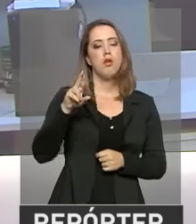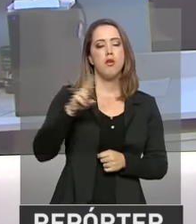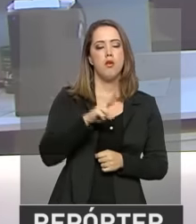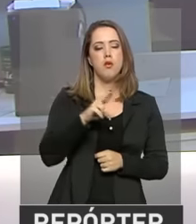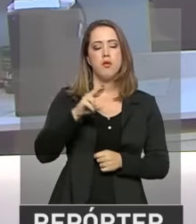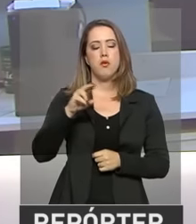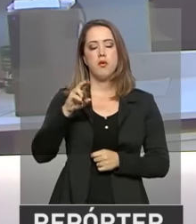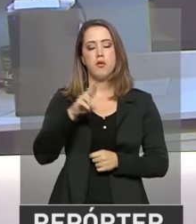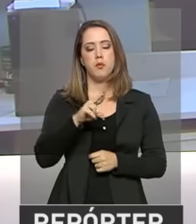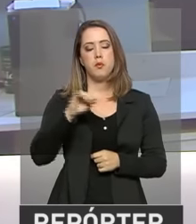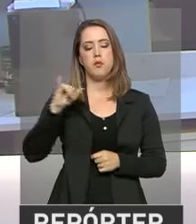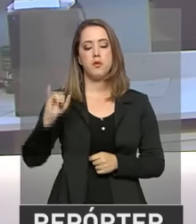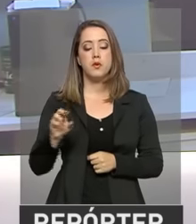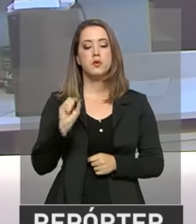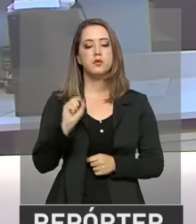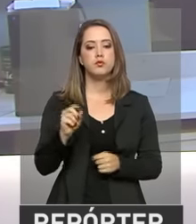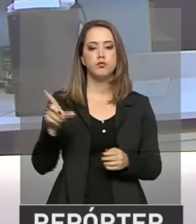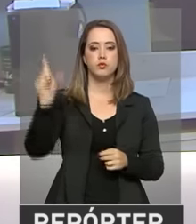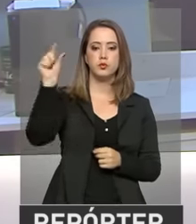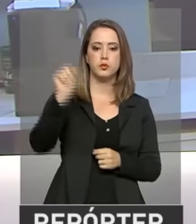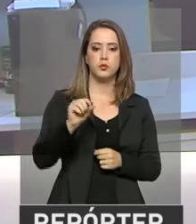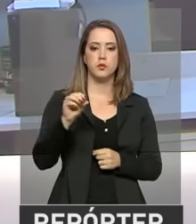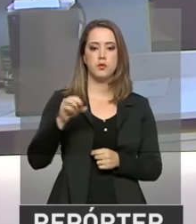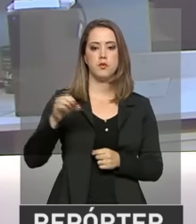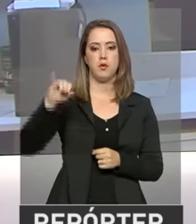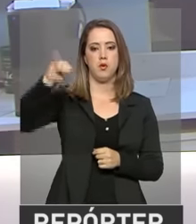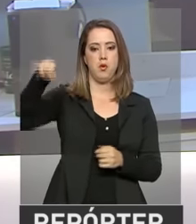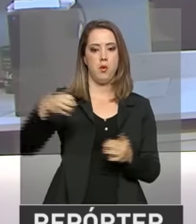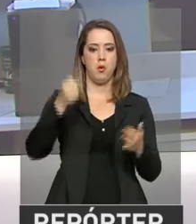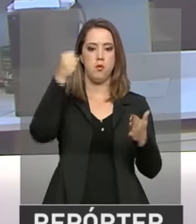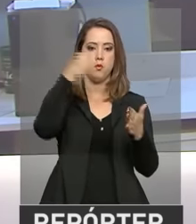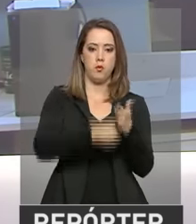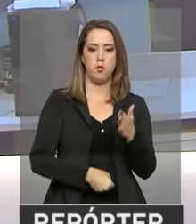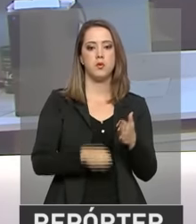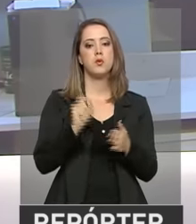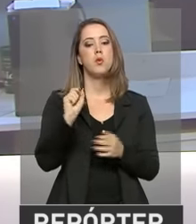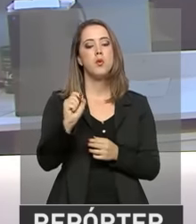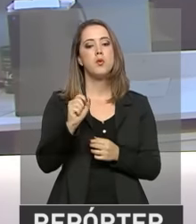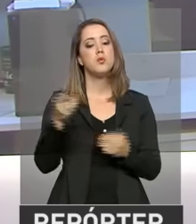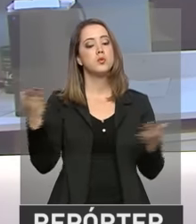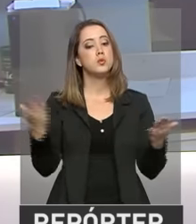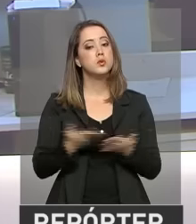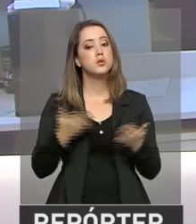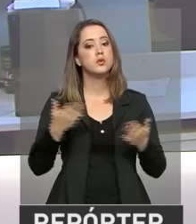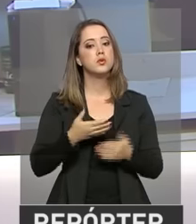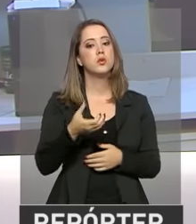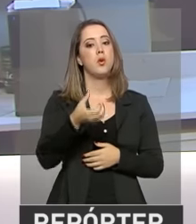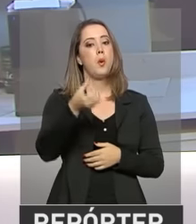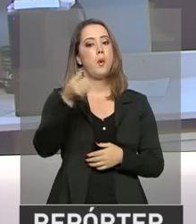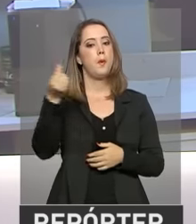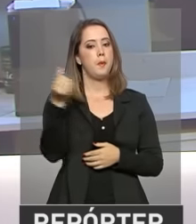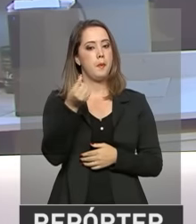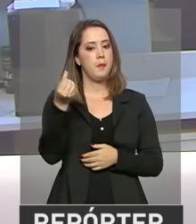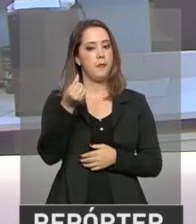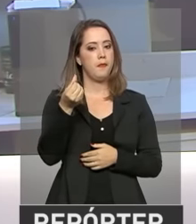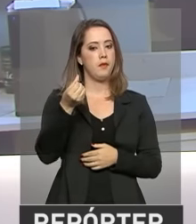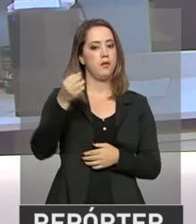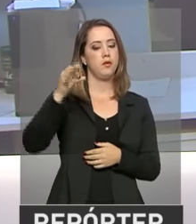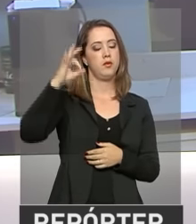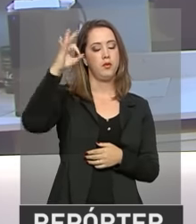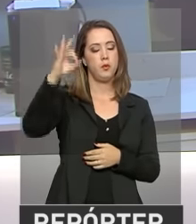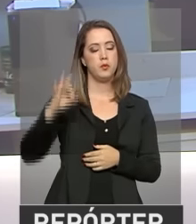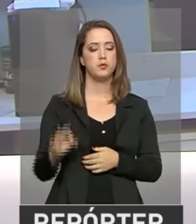reduziu o imposto para gastos com viagens internacionais com a medida a alíquota do imposto de renda retido na fonte cai de